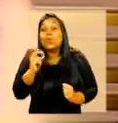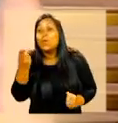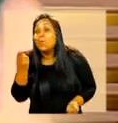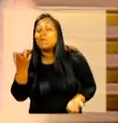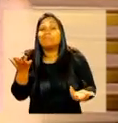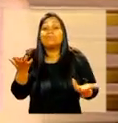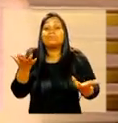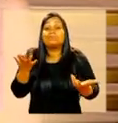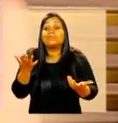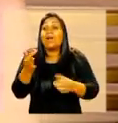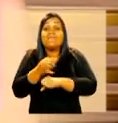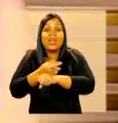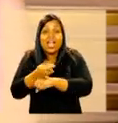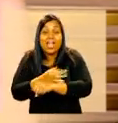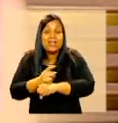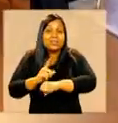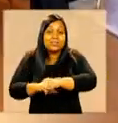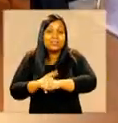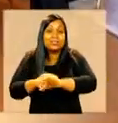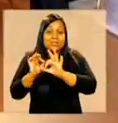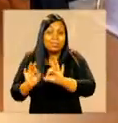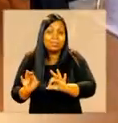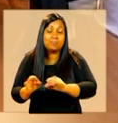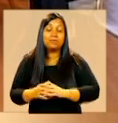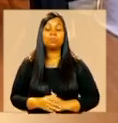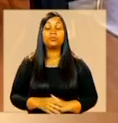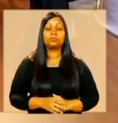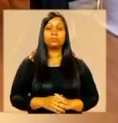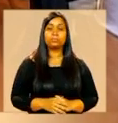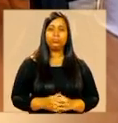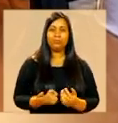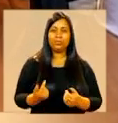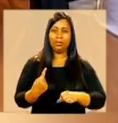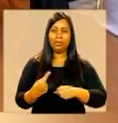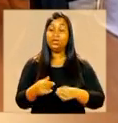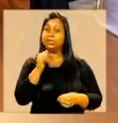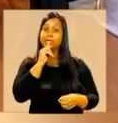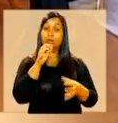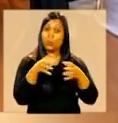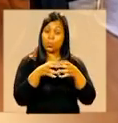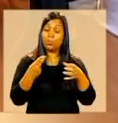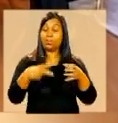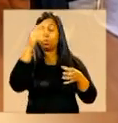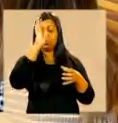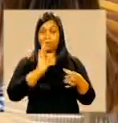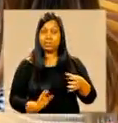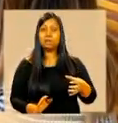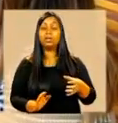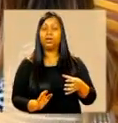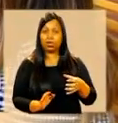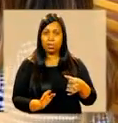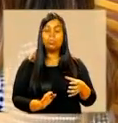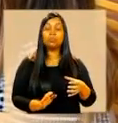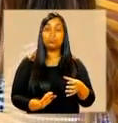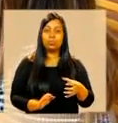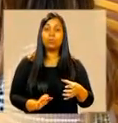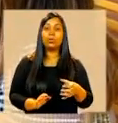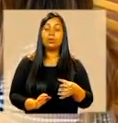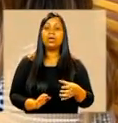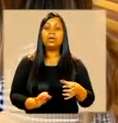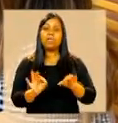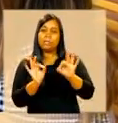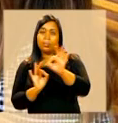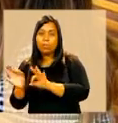não tem as férias no mesmo momento. Então, hoje a gente tem grupos de brasileiros, operadoras que trabalham, né?